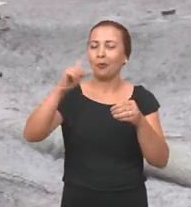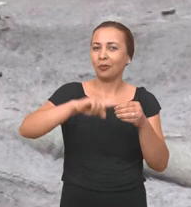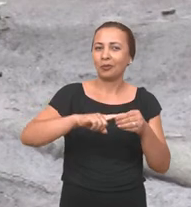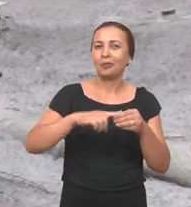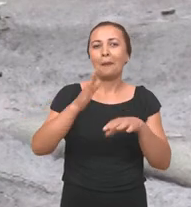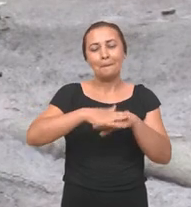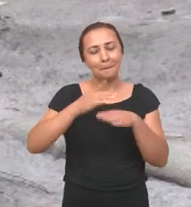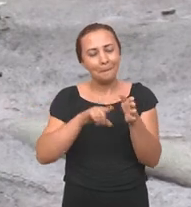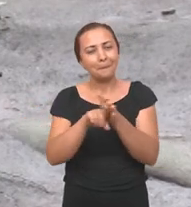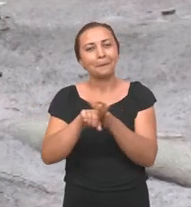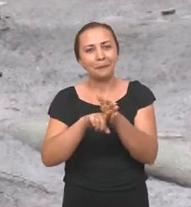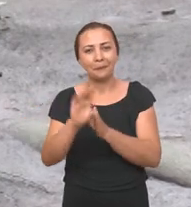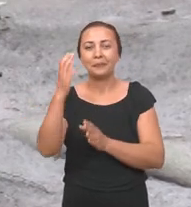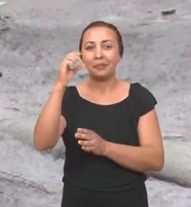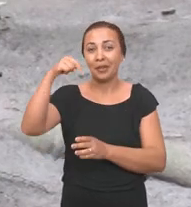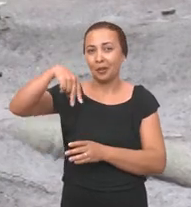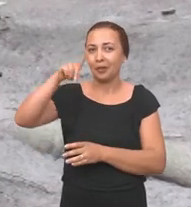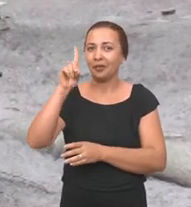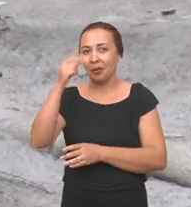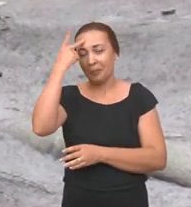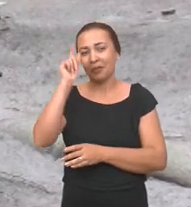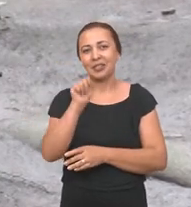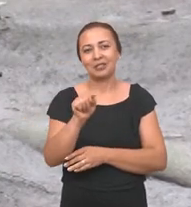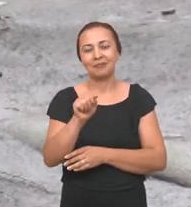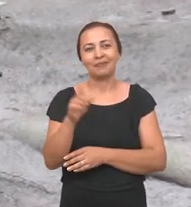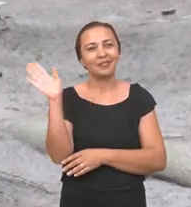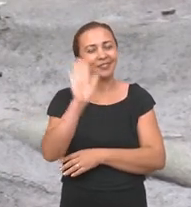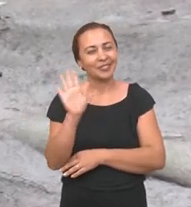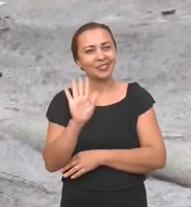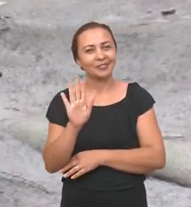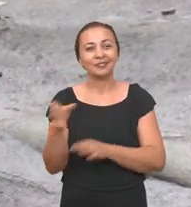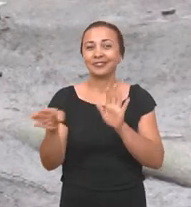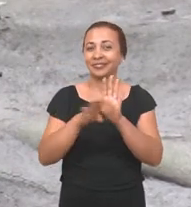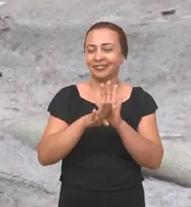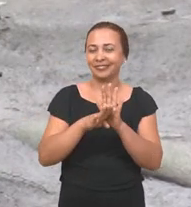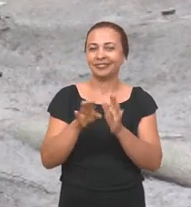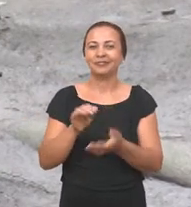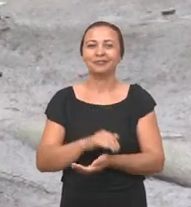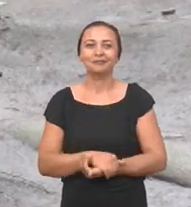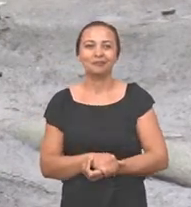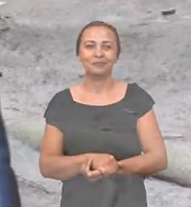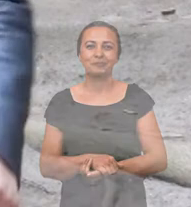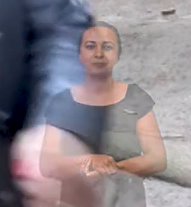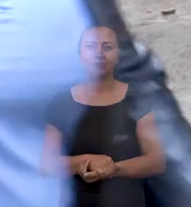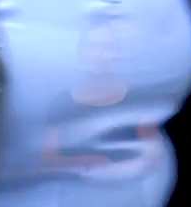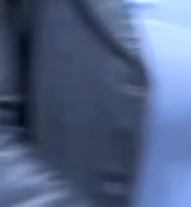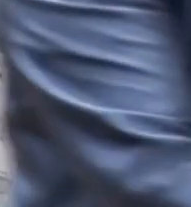voltamos com mais pesquisa científica nordestina para você. Tchau, tchau e até lá!